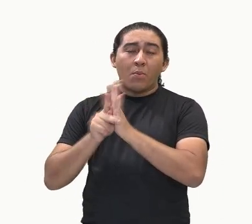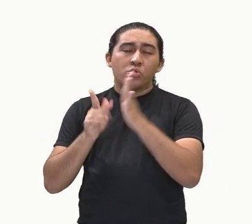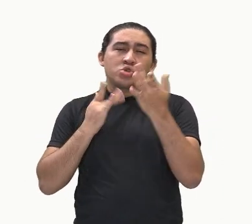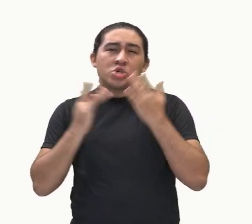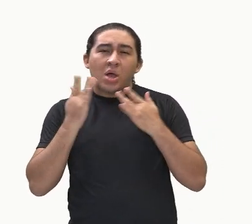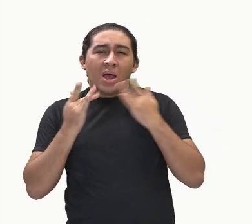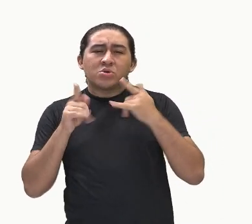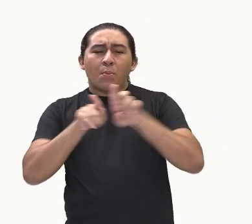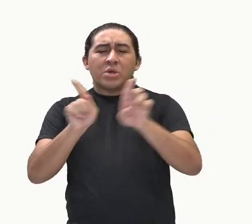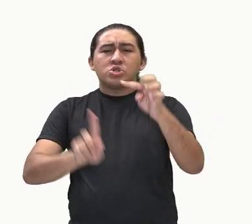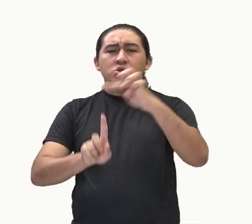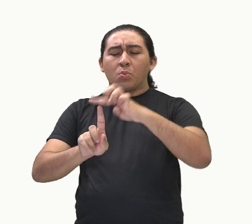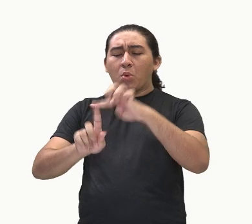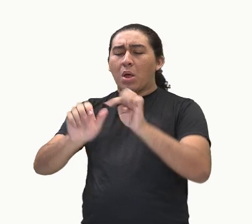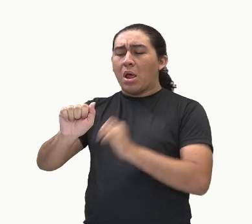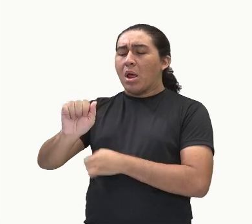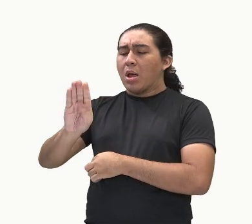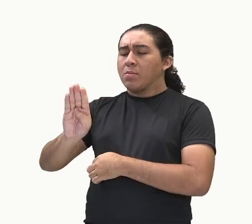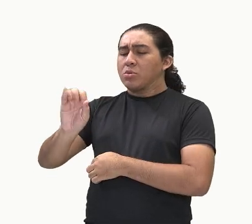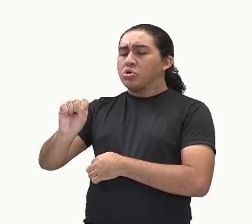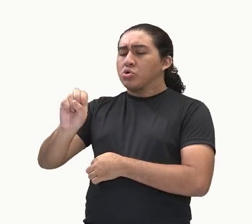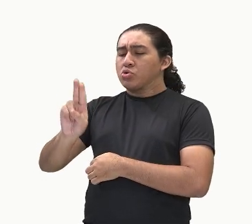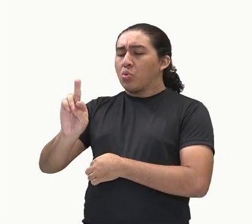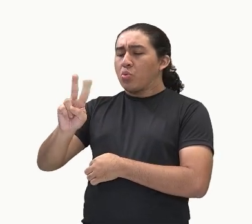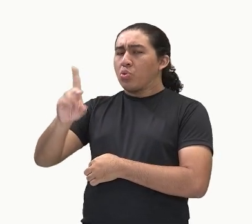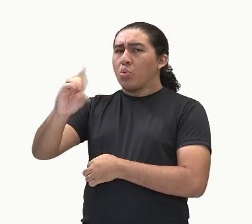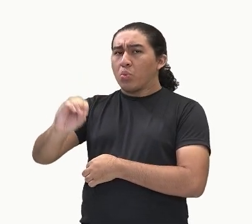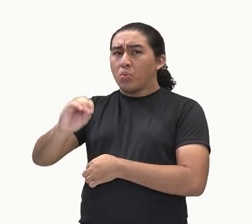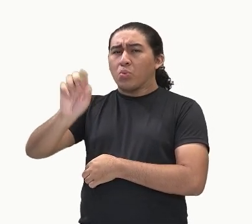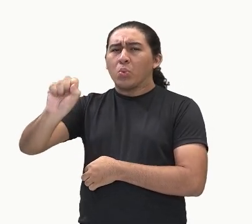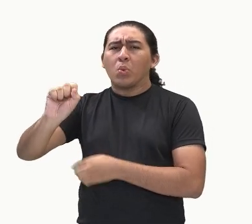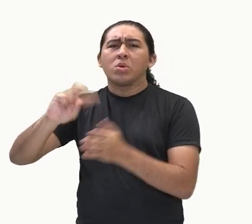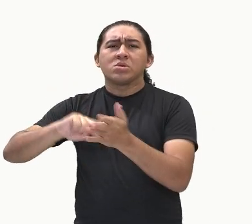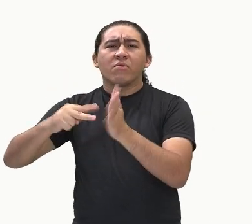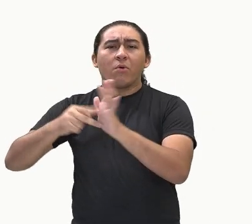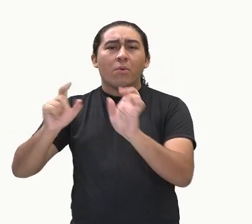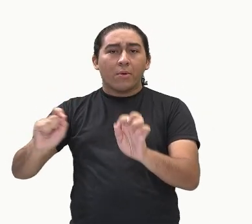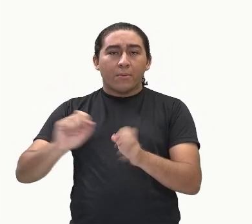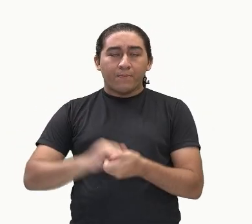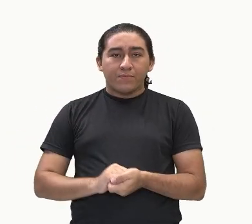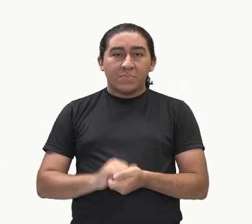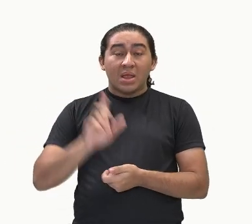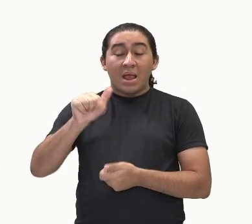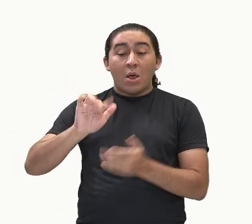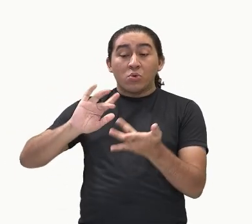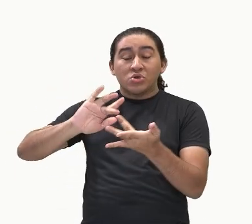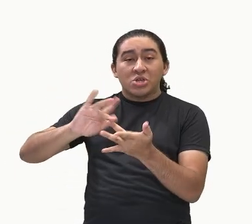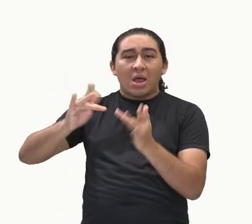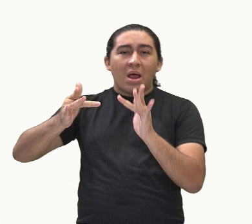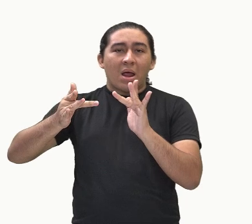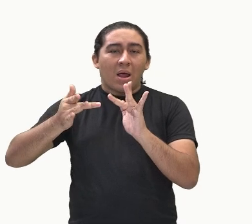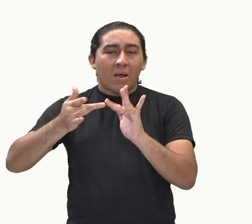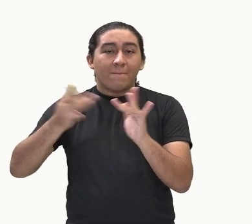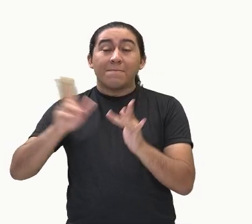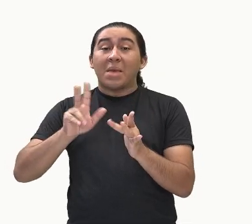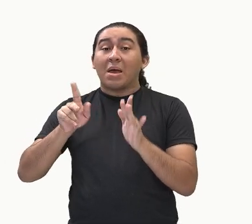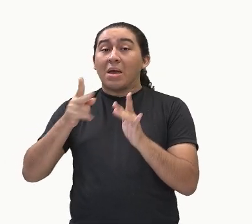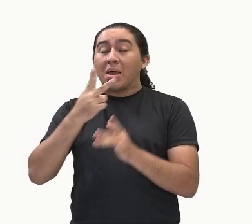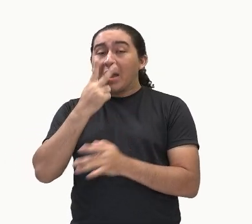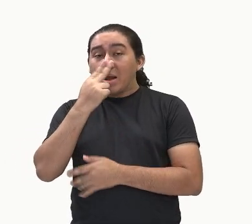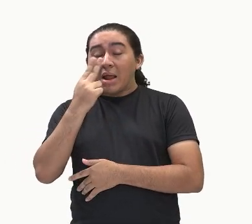seria isso? Seria trazer um teatro em que ele vai trazer o exagero, vai ser algo